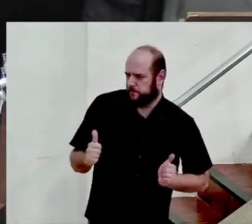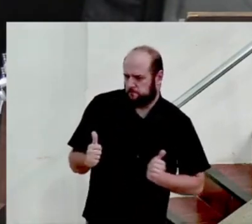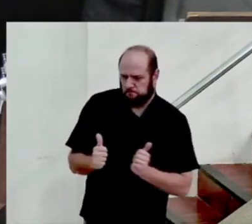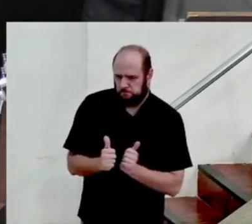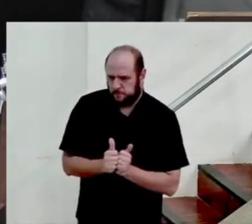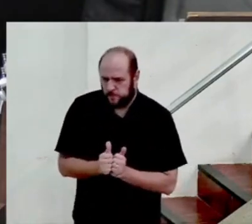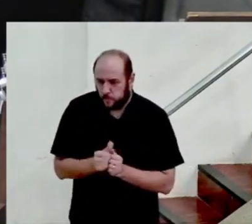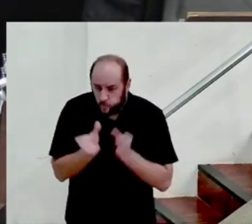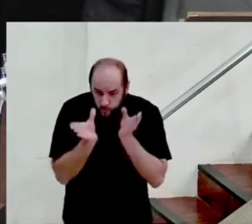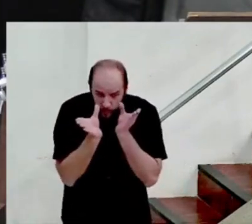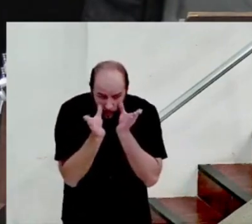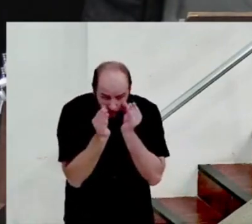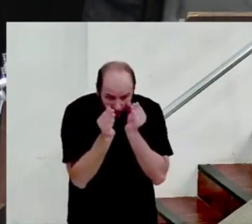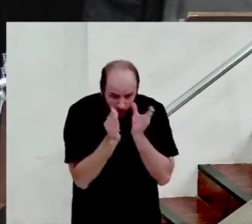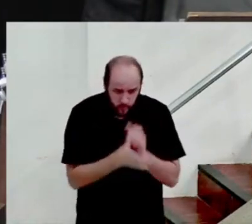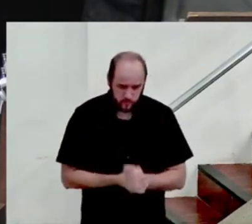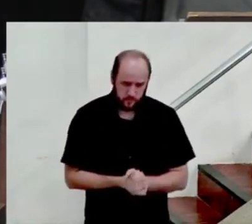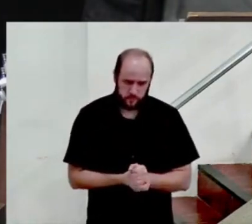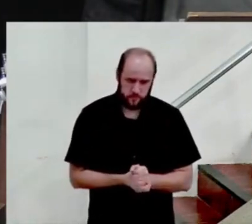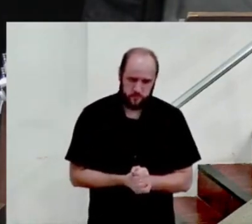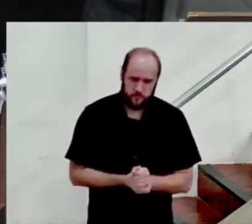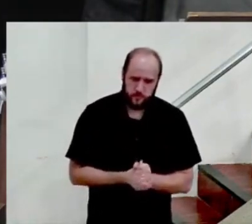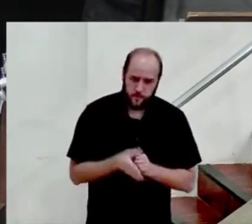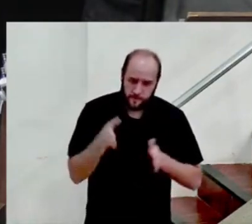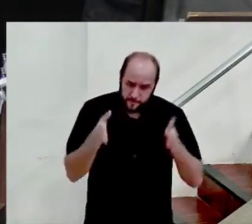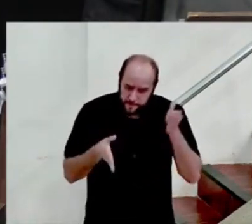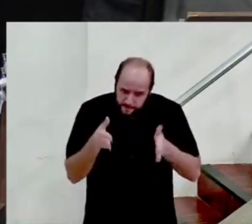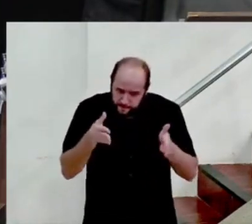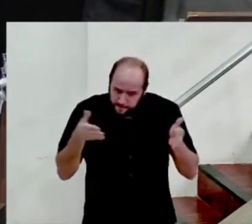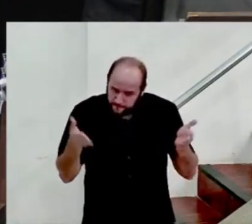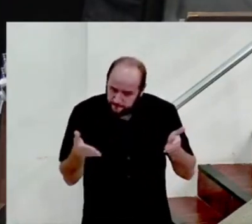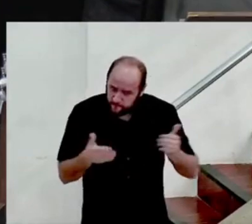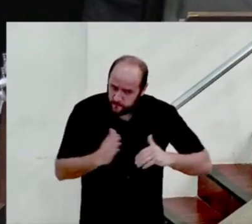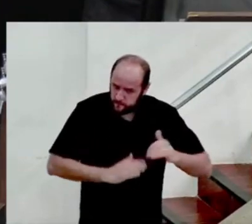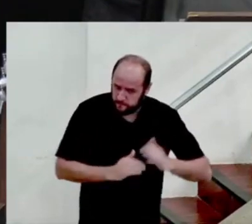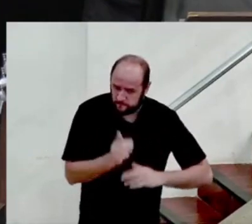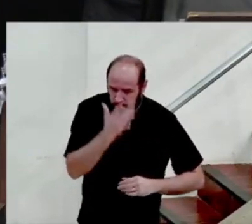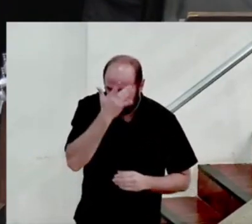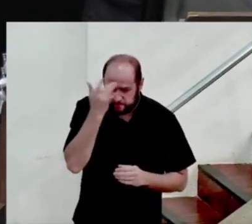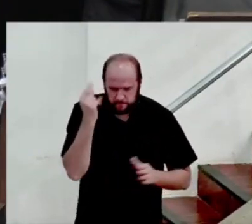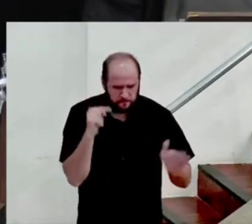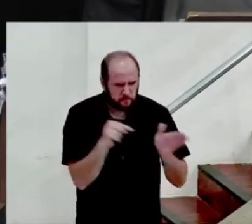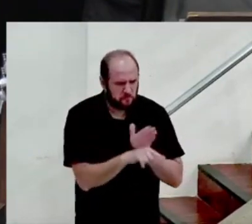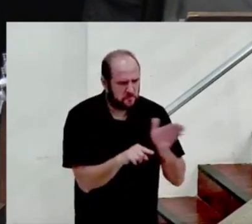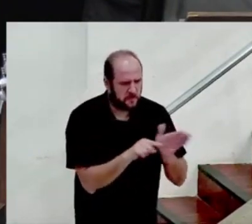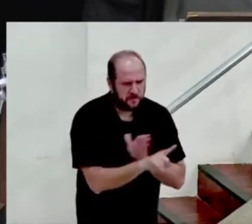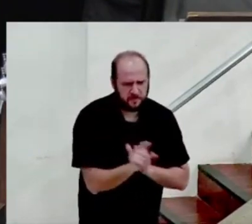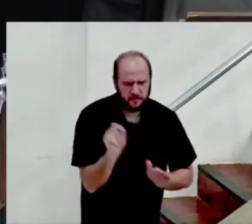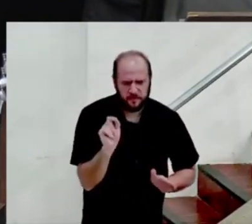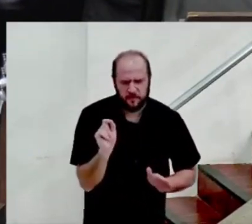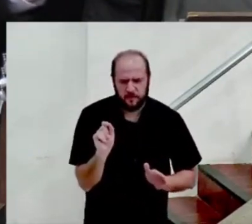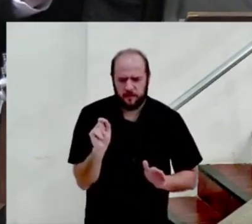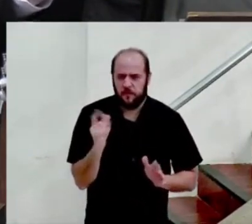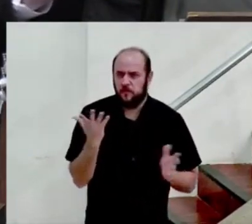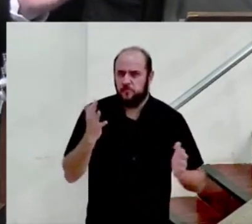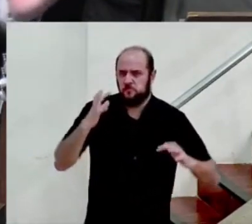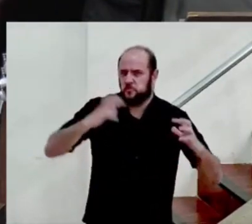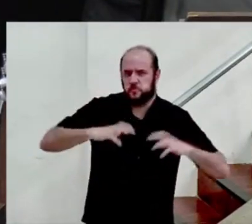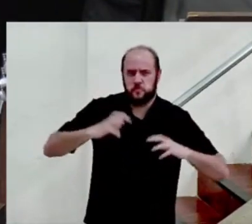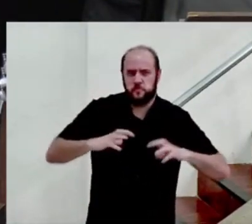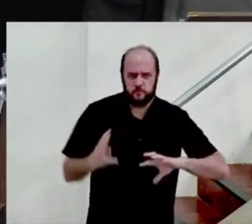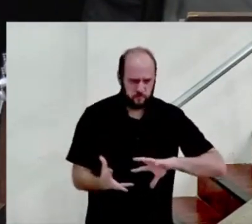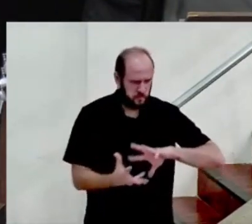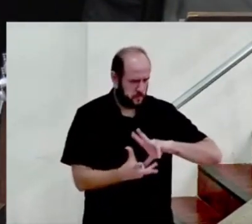extrema curiosidade. Nossos tempos, principalmente, fazem com que as pessoas comecem a perguntar assim: mas o dilúvio foi sobre toda a